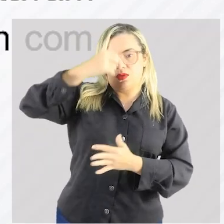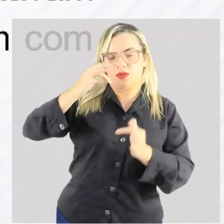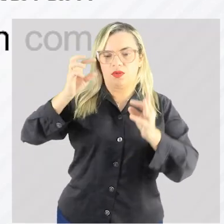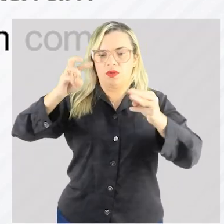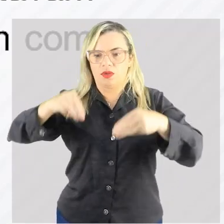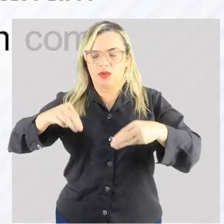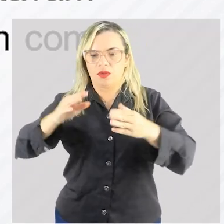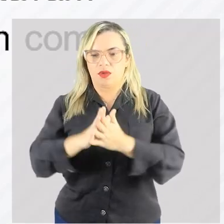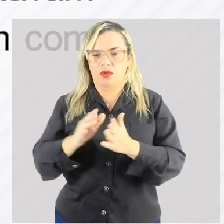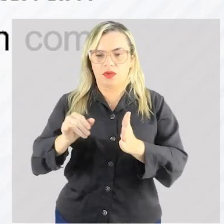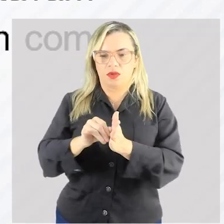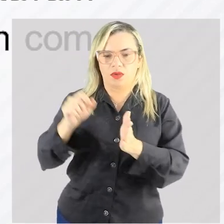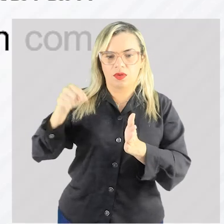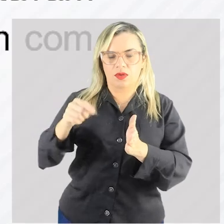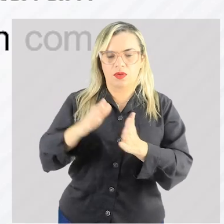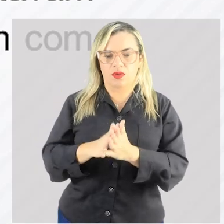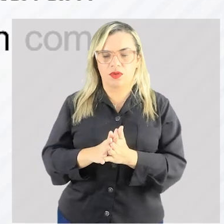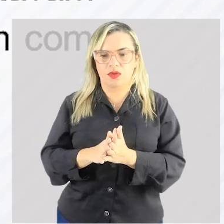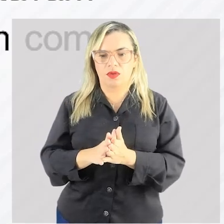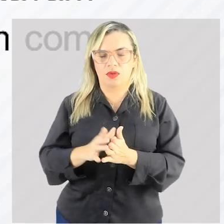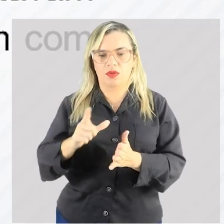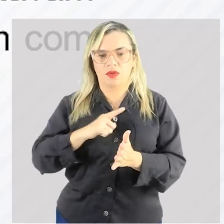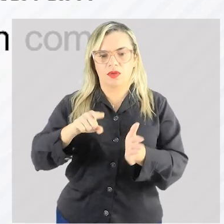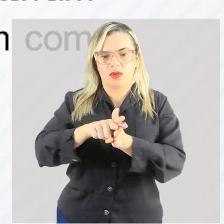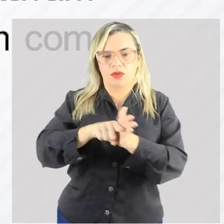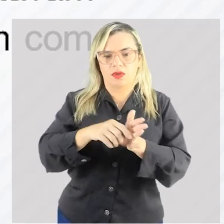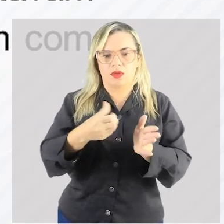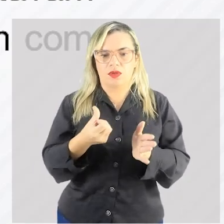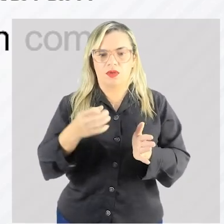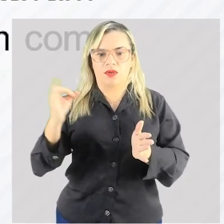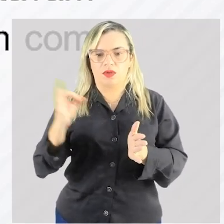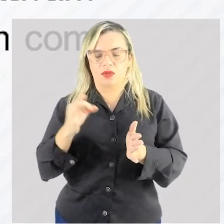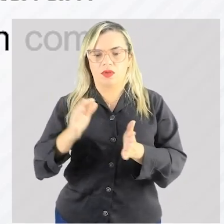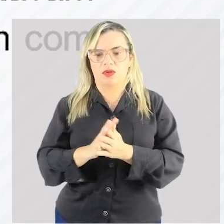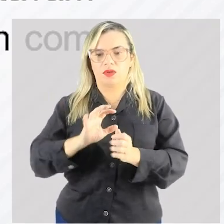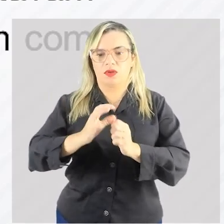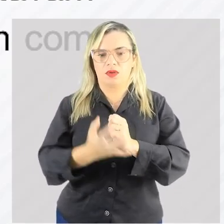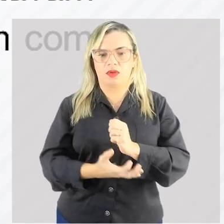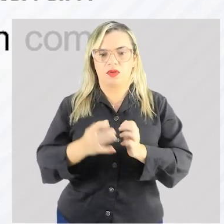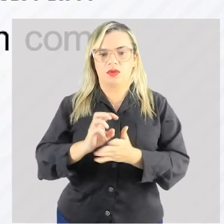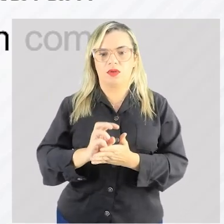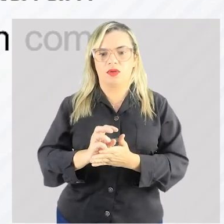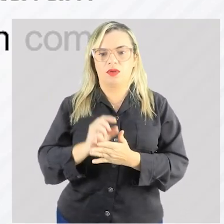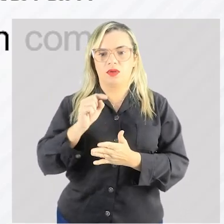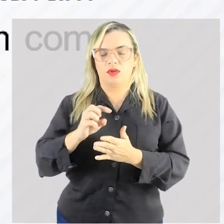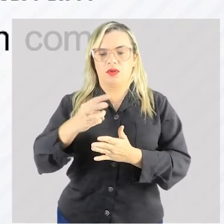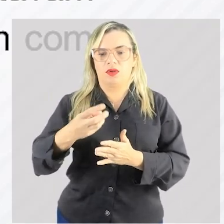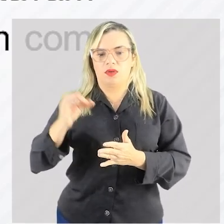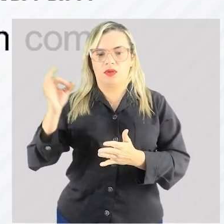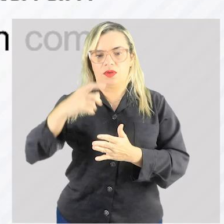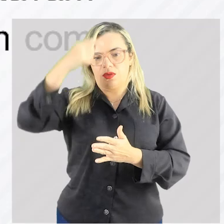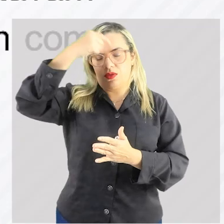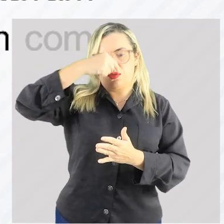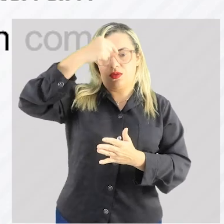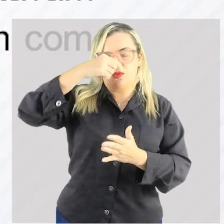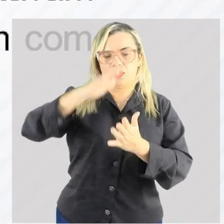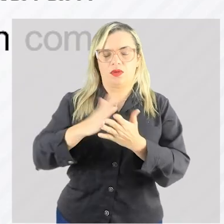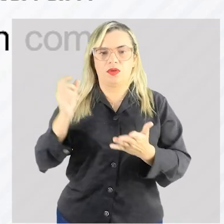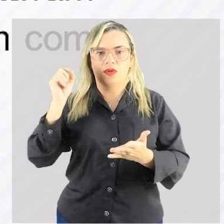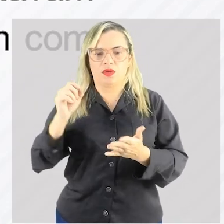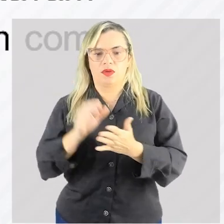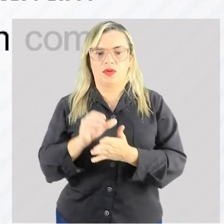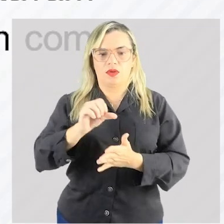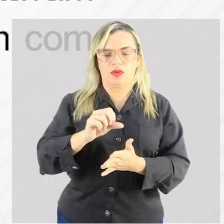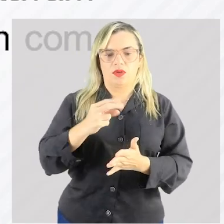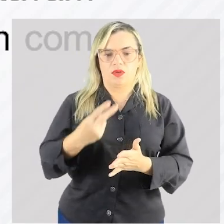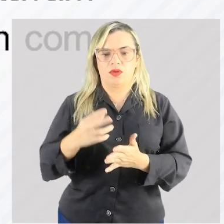6% estava com convite 3% estavam gripadas 92% das pessoas